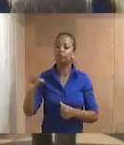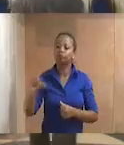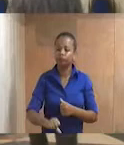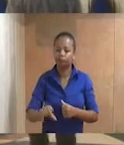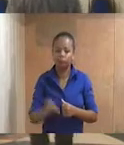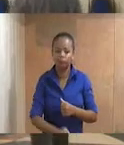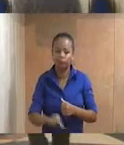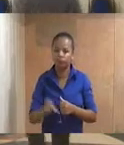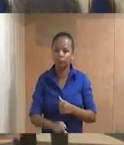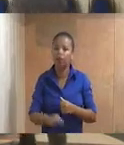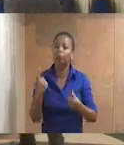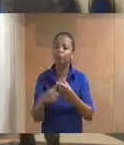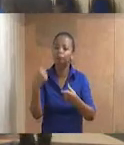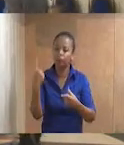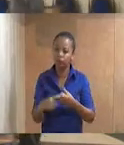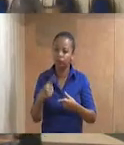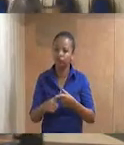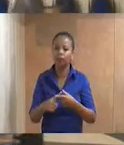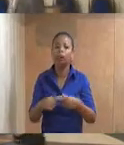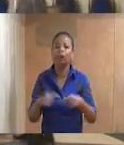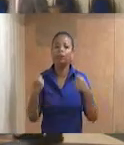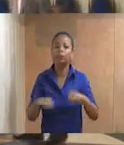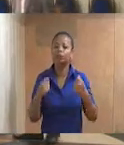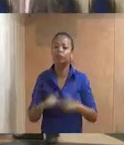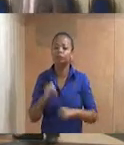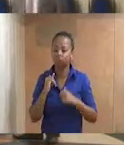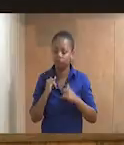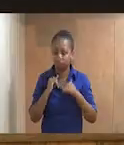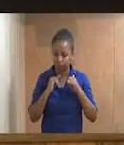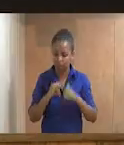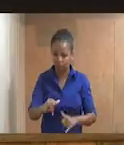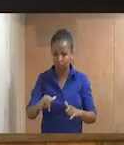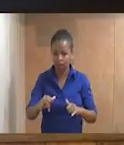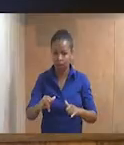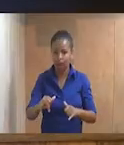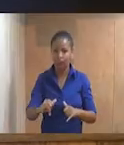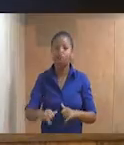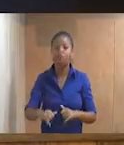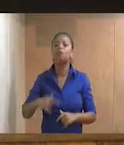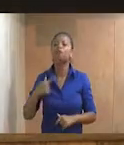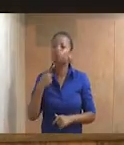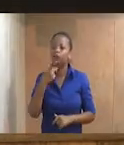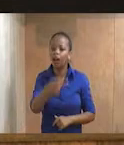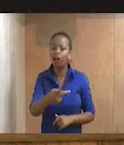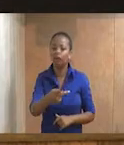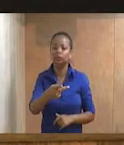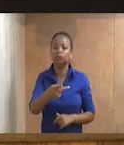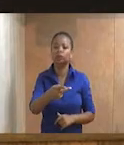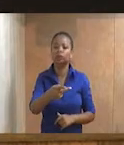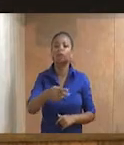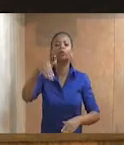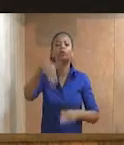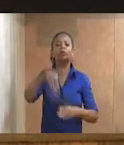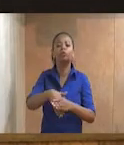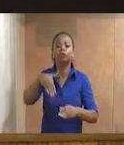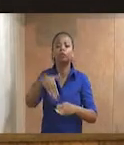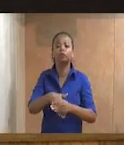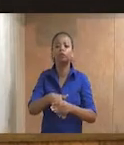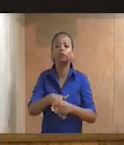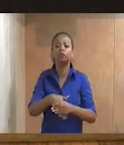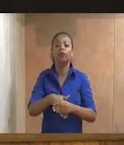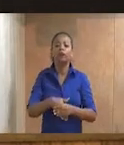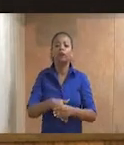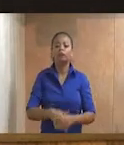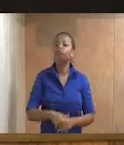Fora disso, eu deixo aqui o meu protesto de voto de